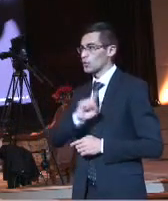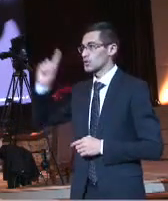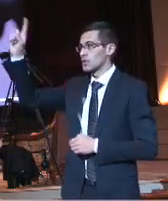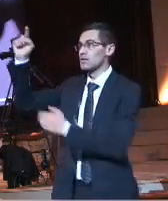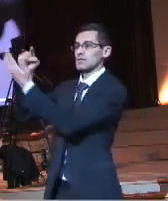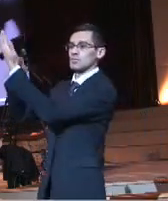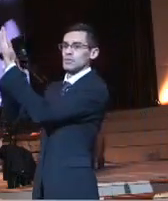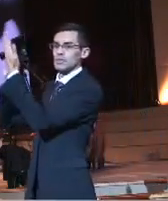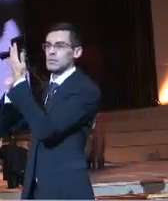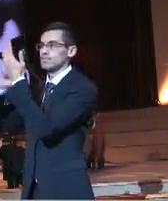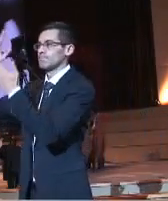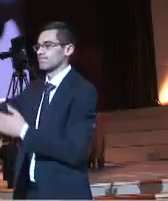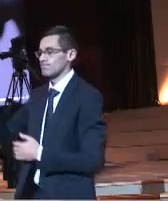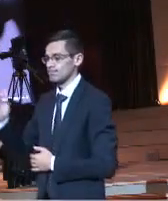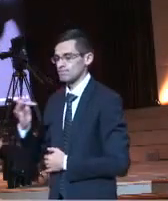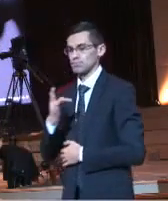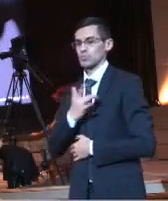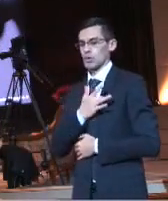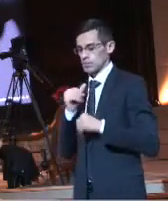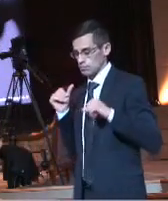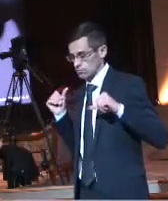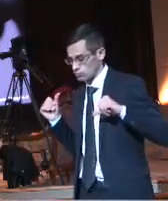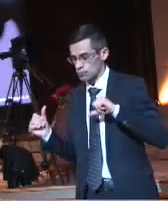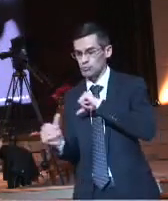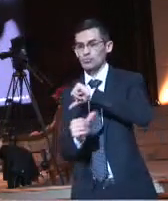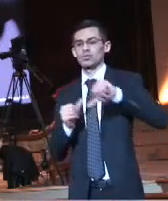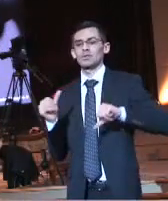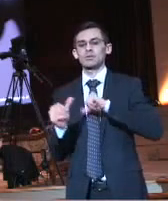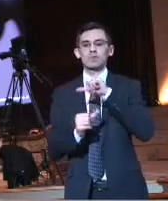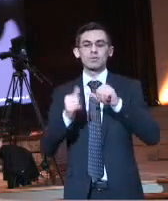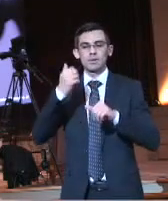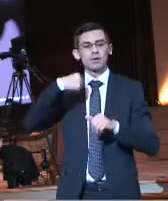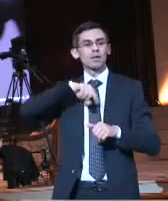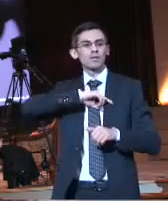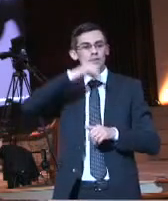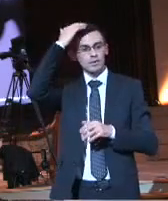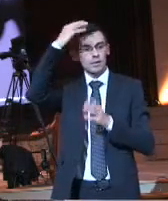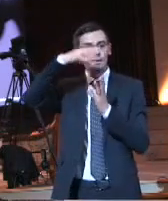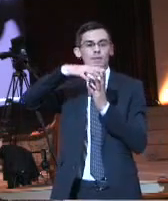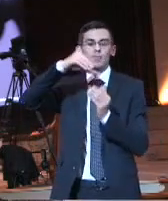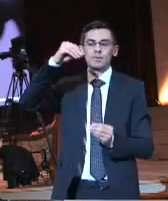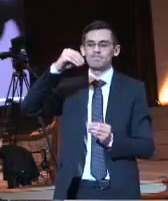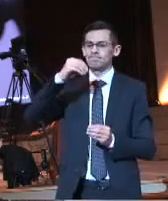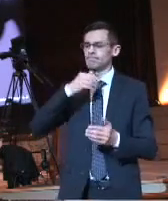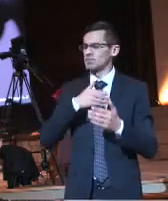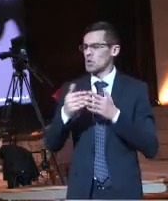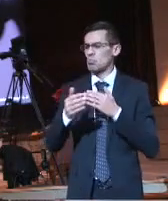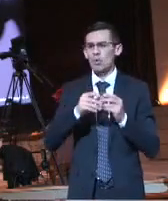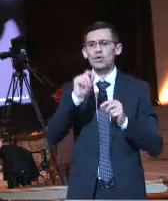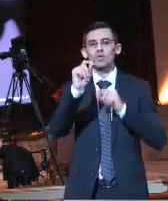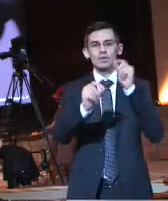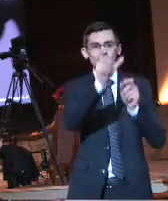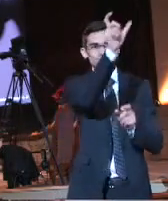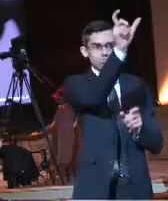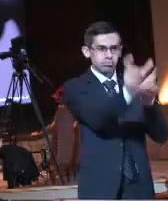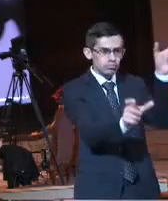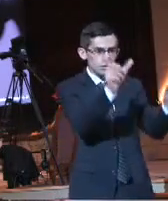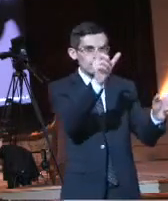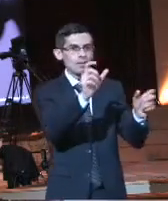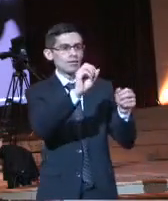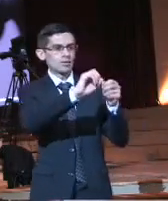que toca a ferida da nossa alma. Não importa o que as pessoas tenham feito para